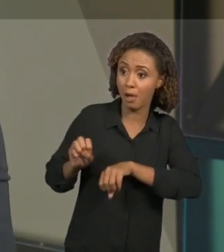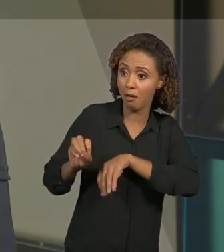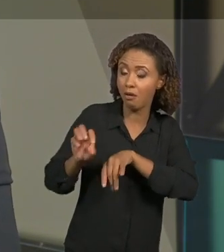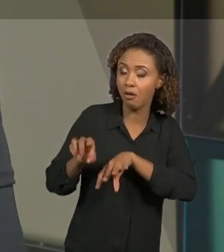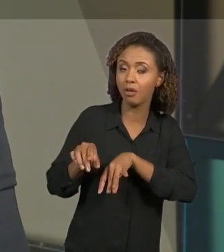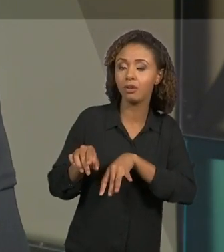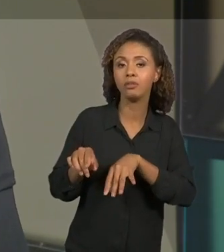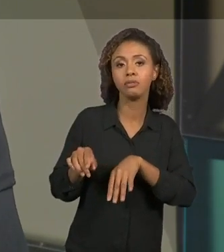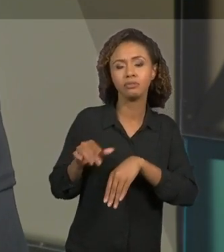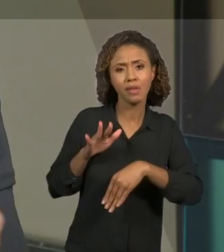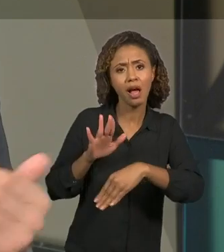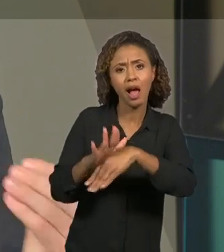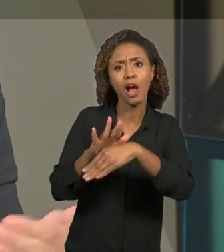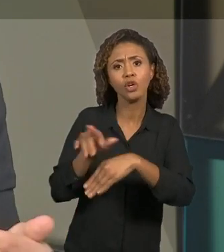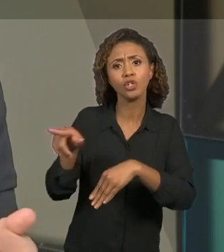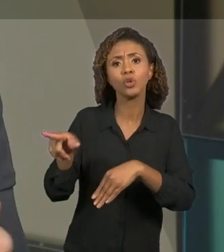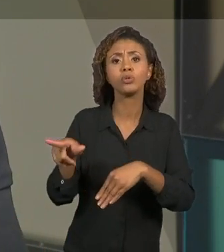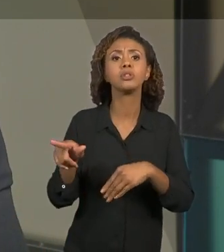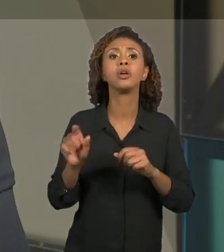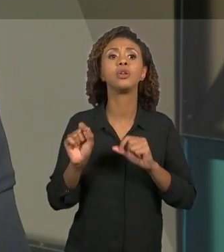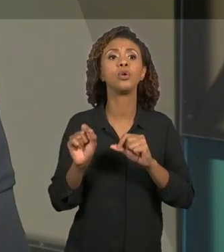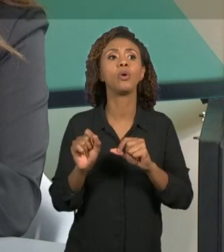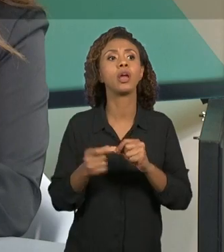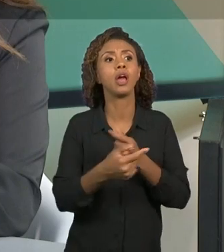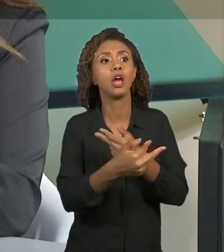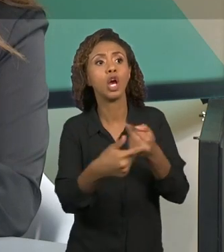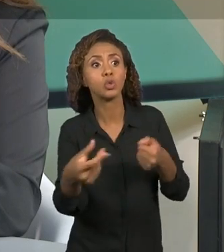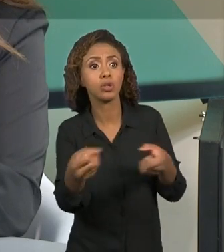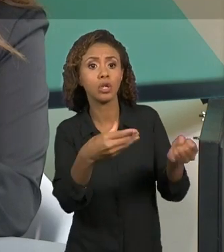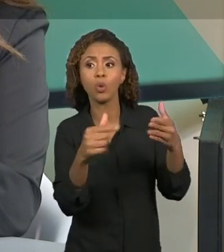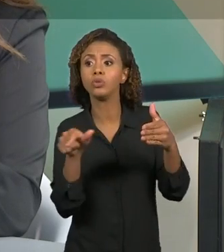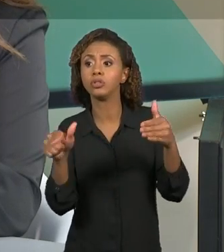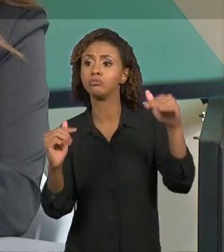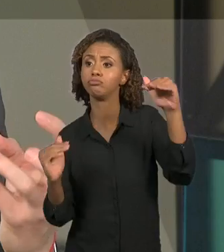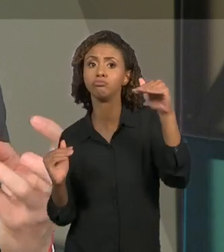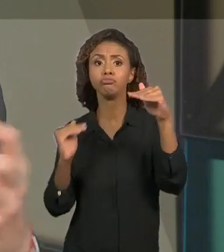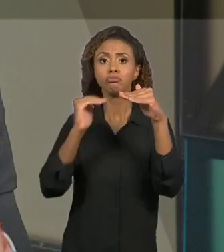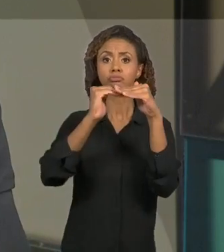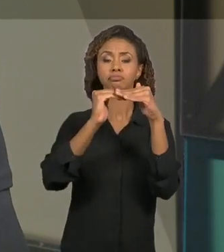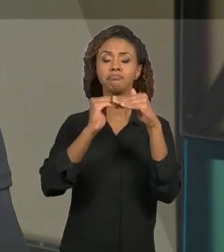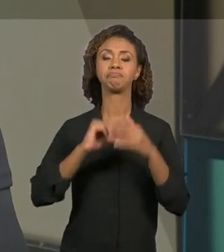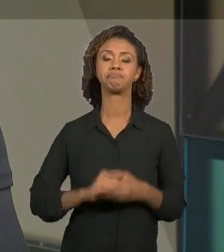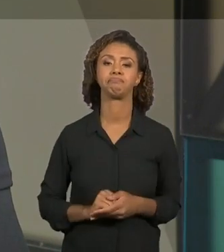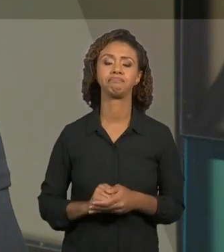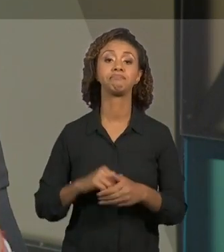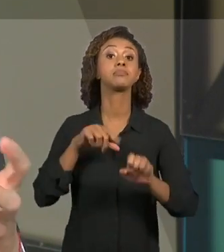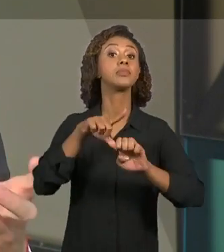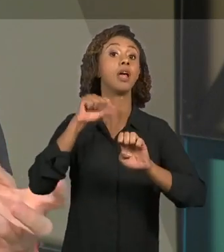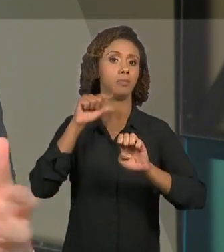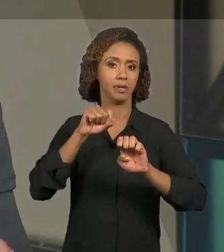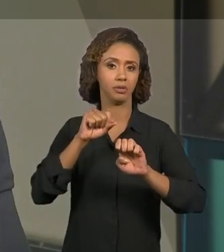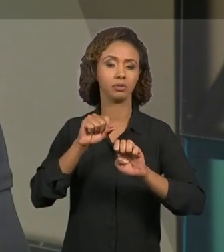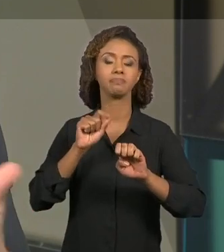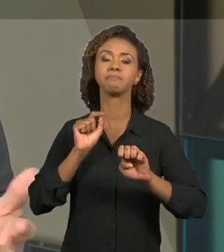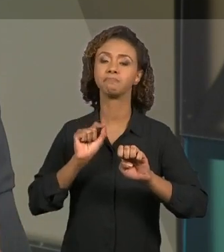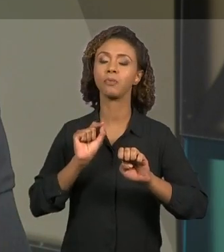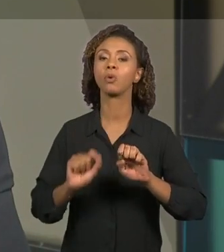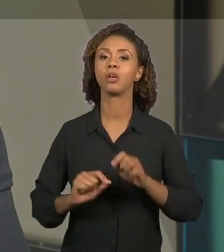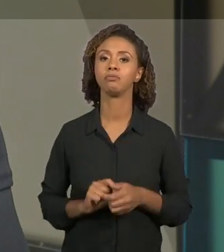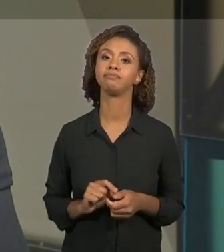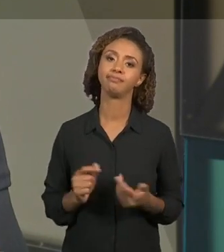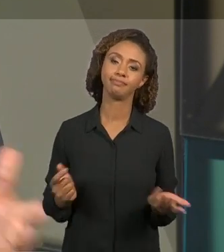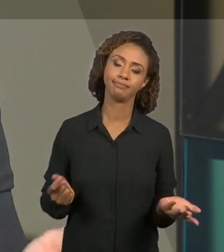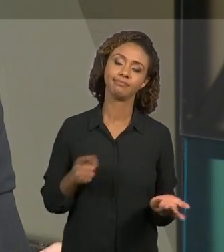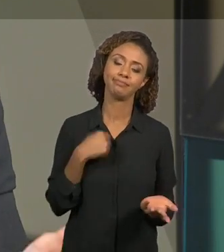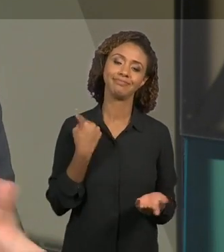colocar ele em pé de igualdade nos acontecimentos da área com relação empreendedorismo a gente percebeu também